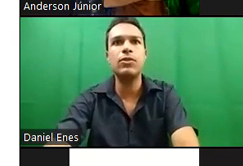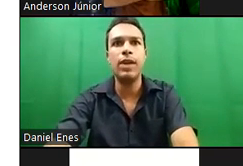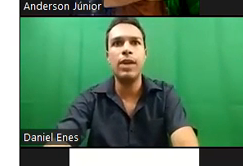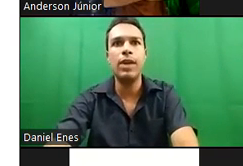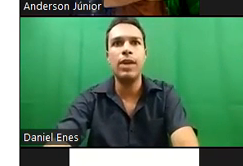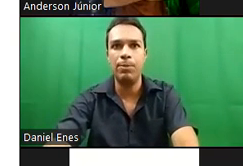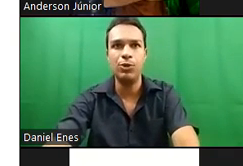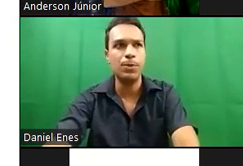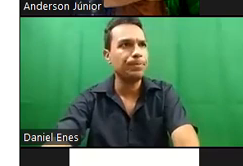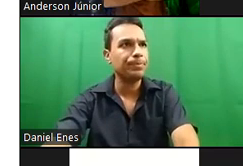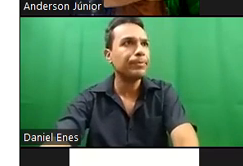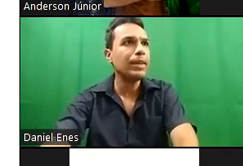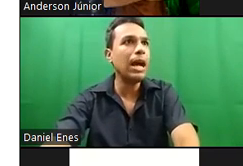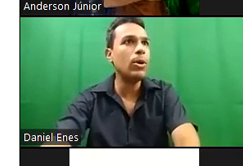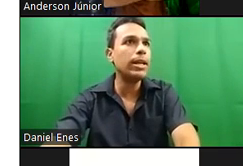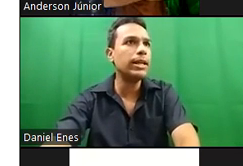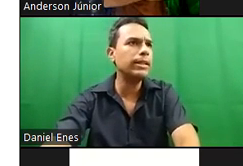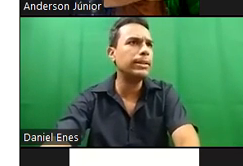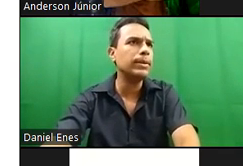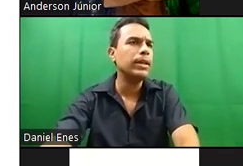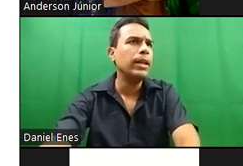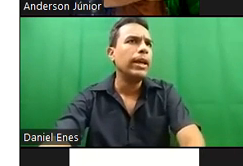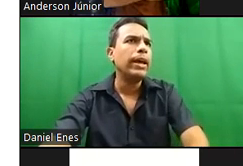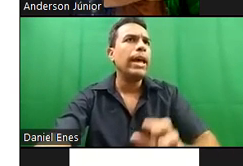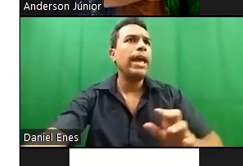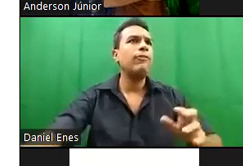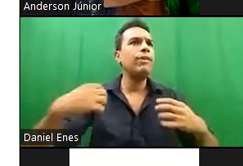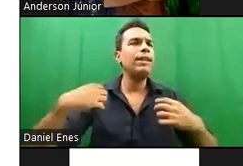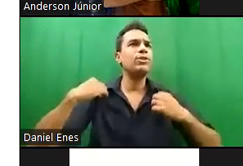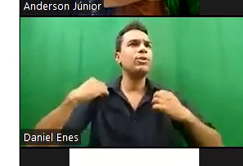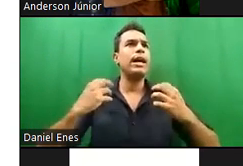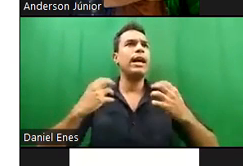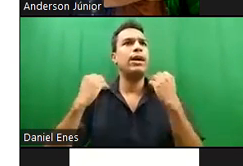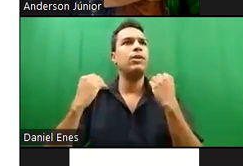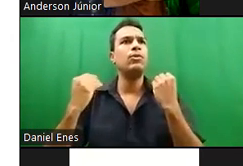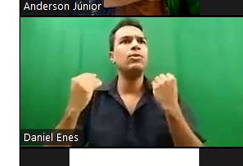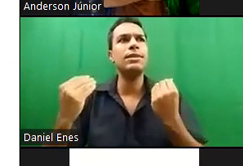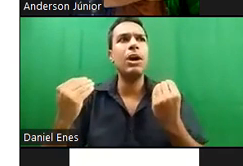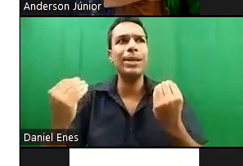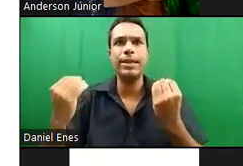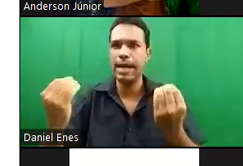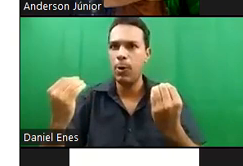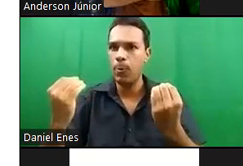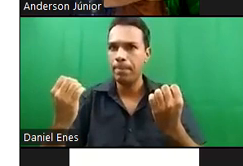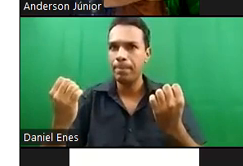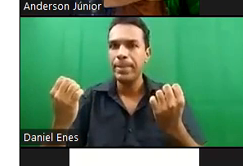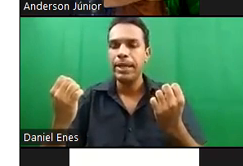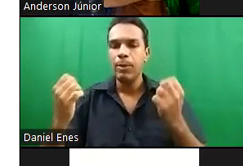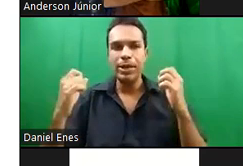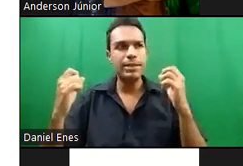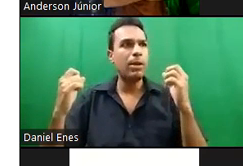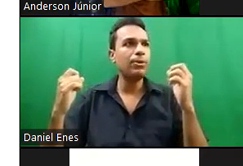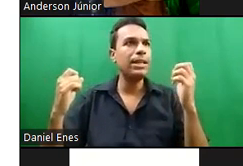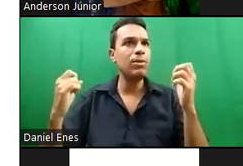esses verbos. Agora aqui é flexionar um sinal em grau.